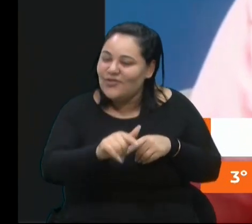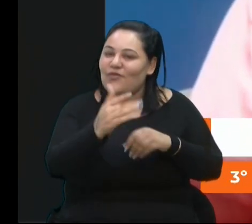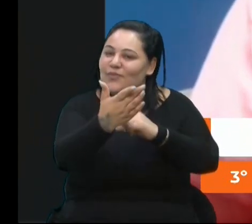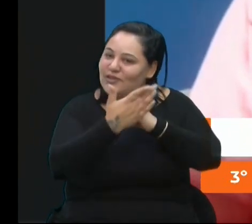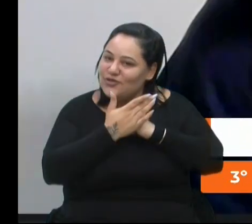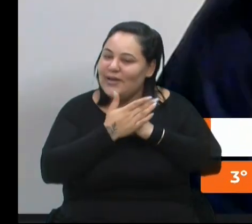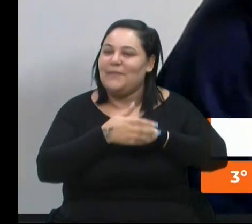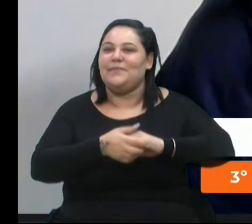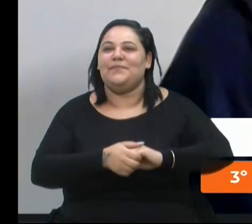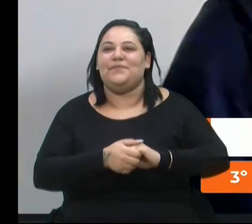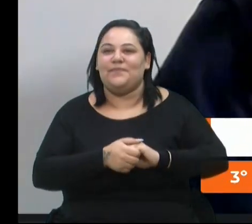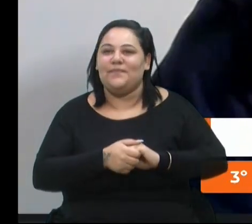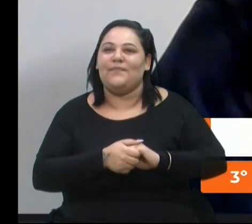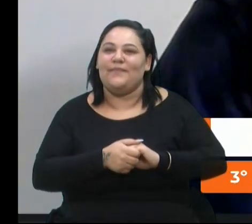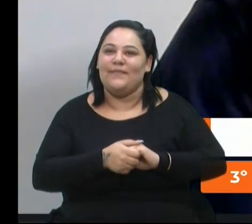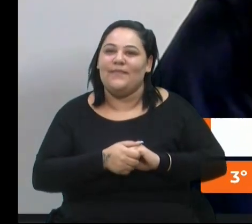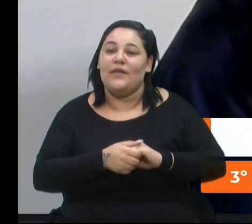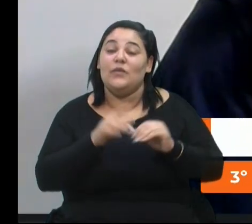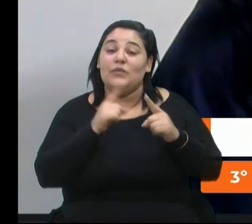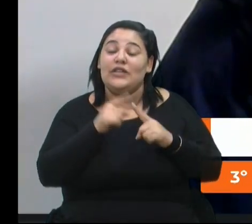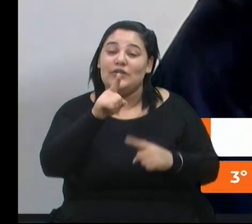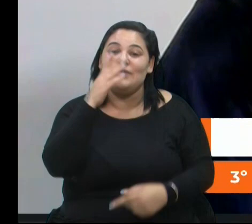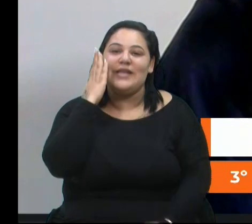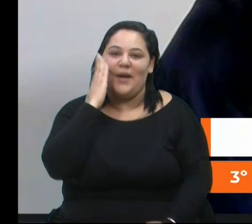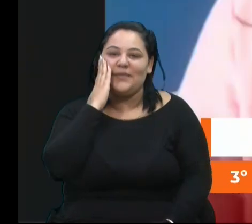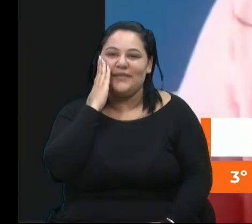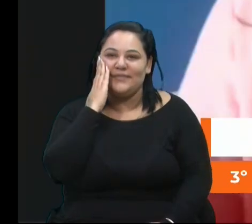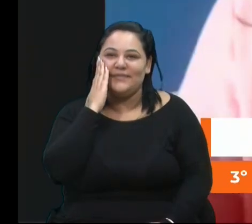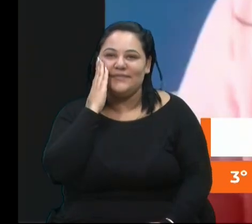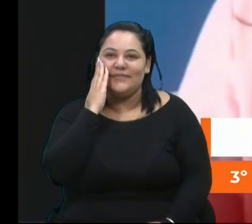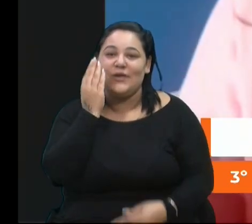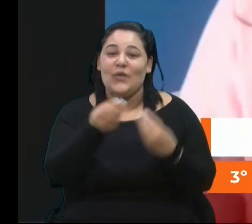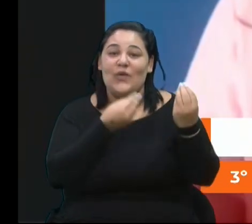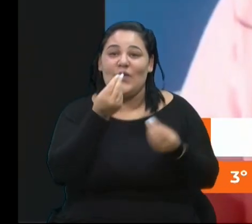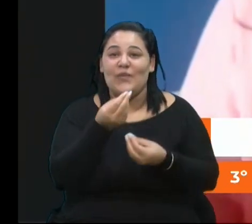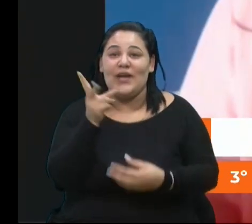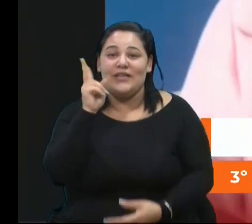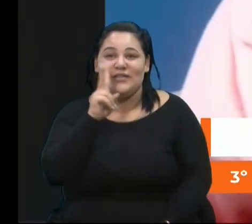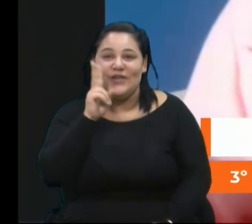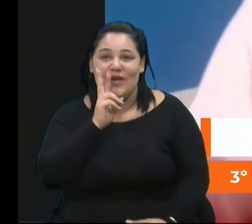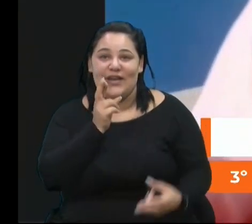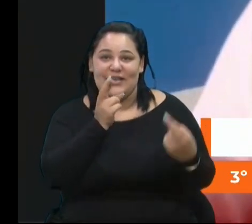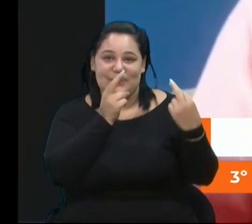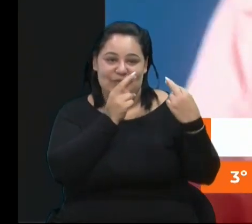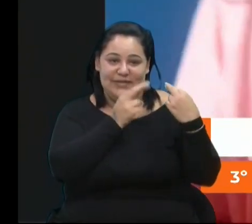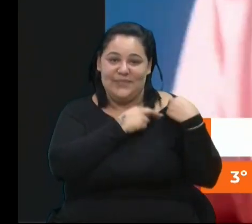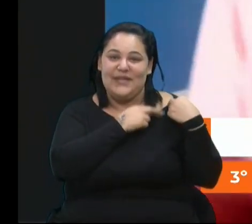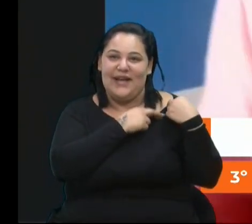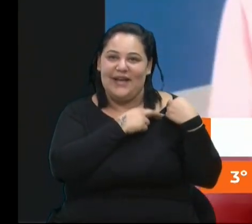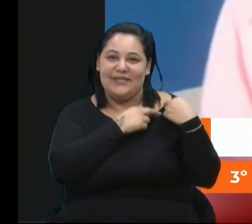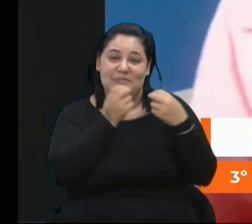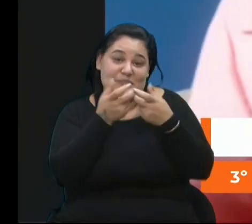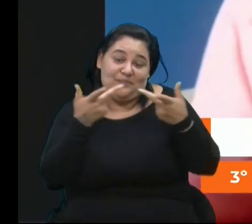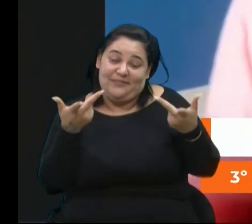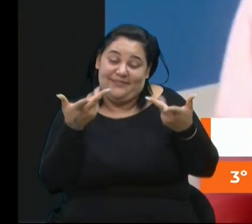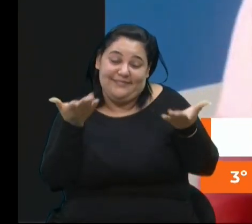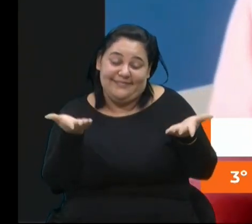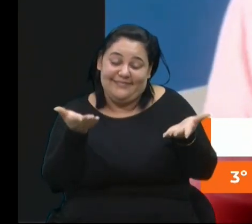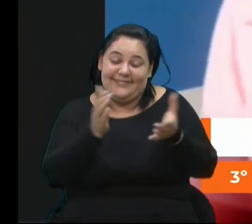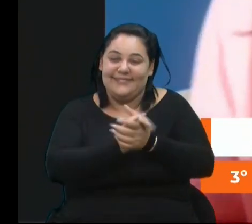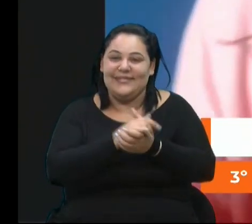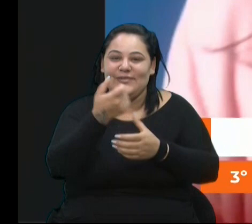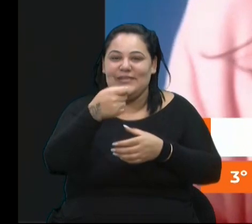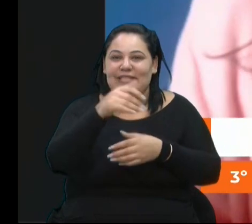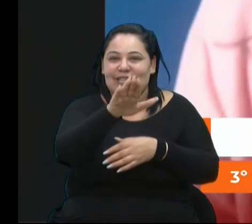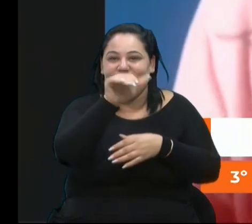À porque vontade. porque tu sabe disso, né? Como é que é a história do eternamente responsável por aquilo que cativa, não é? Tá aí, né? É chavão, ficou